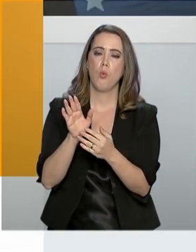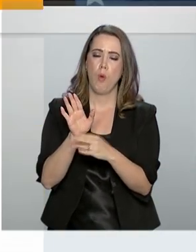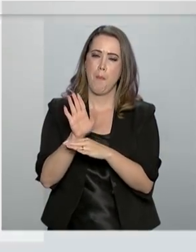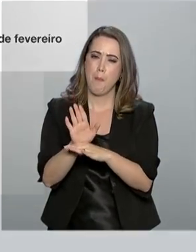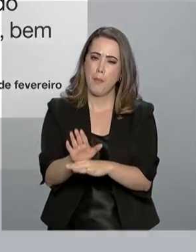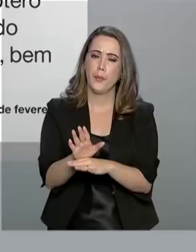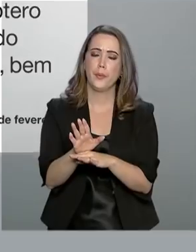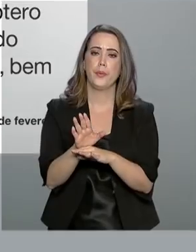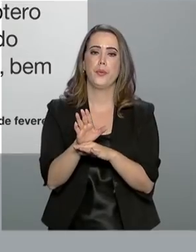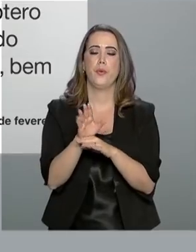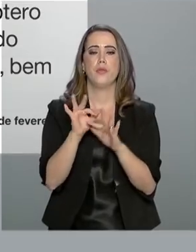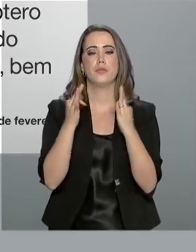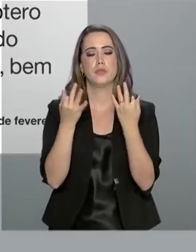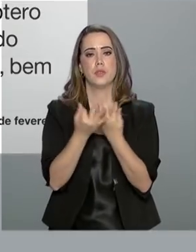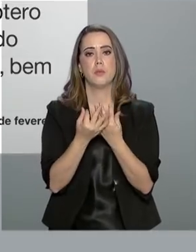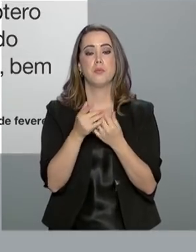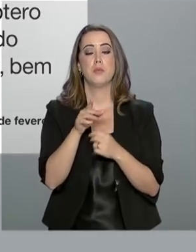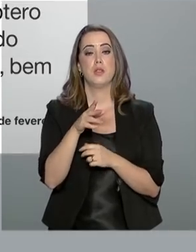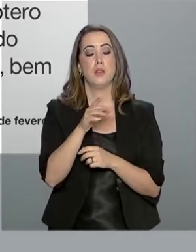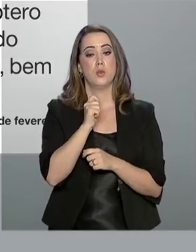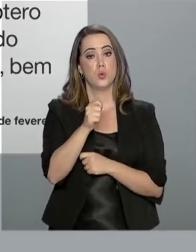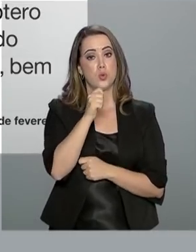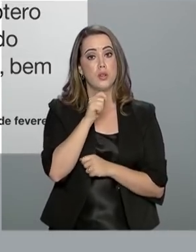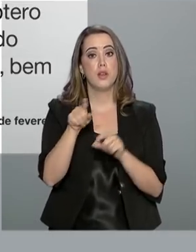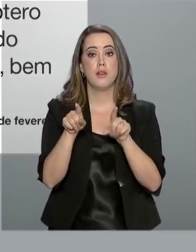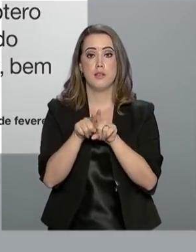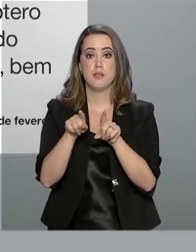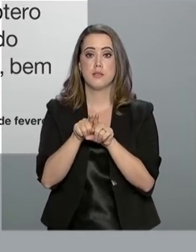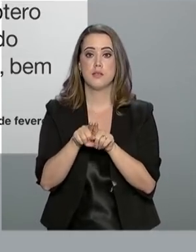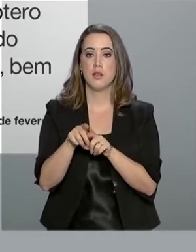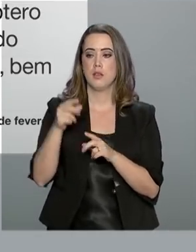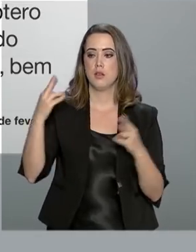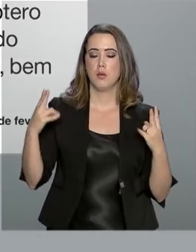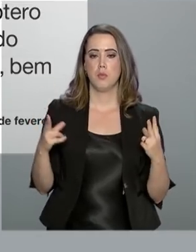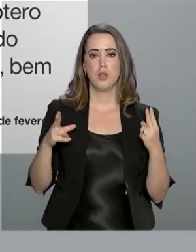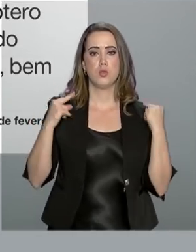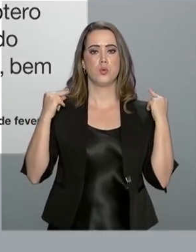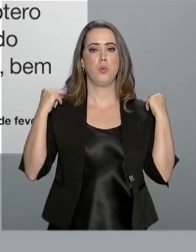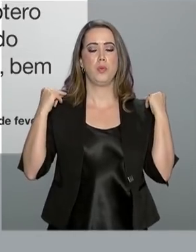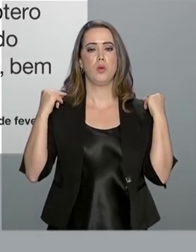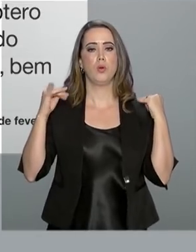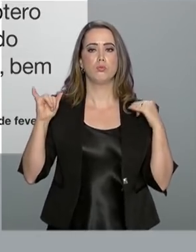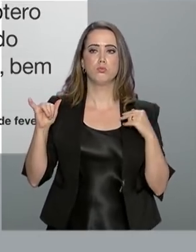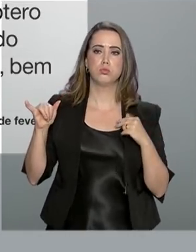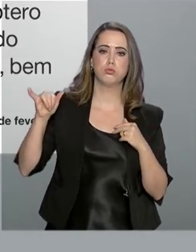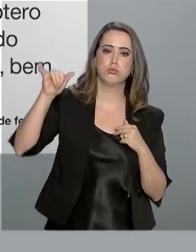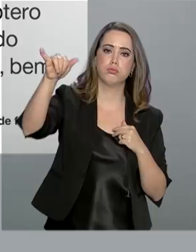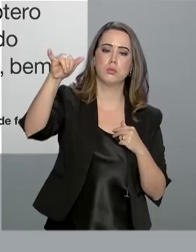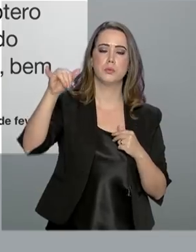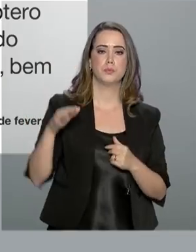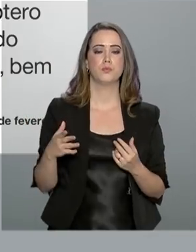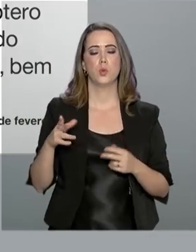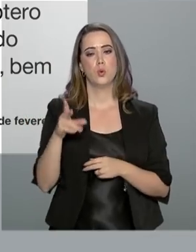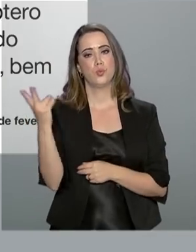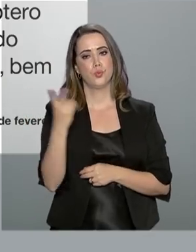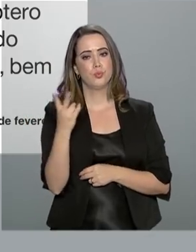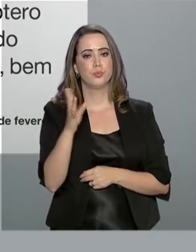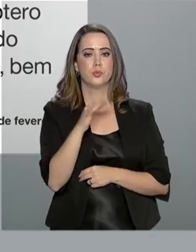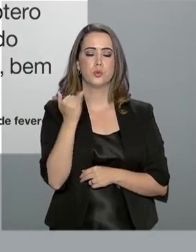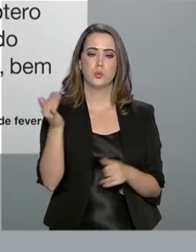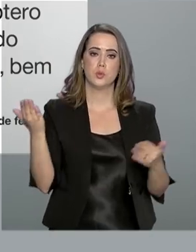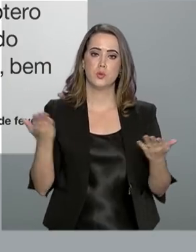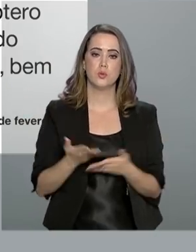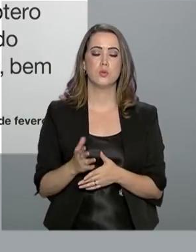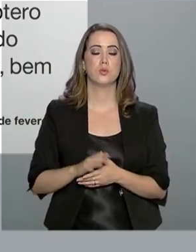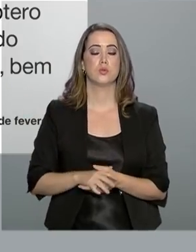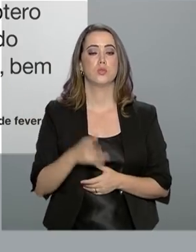bucha e também do piloto Ronaldo quatu os dois mortos nesse acidente de hoje e ressaltou nessa mensagem nas redes